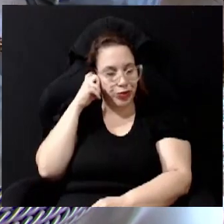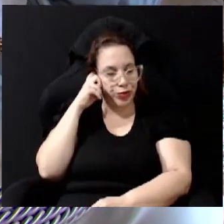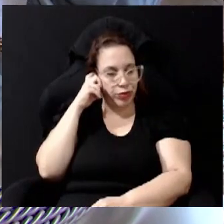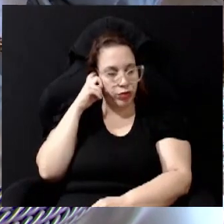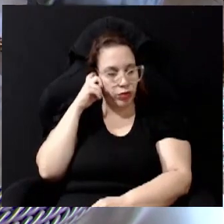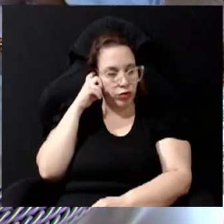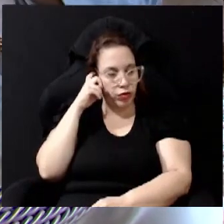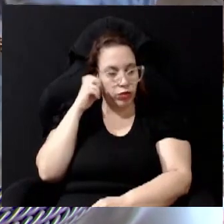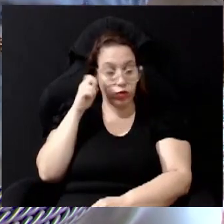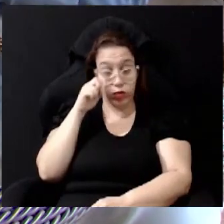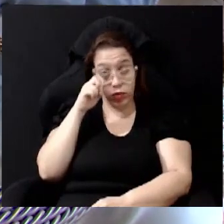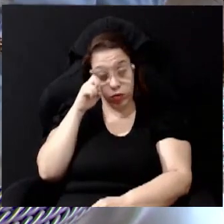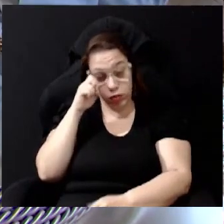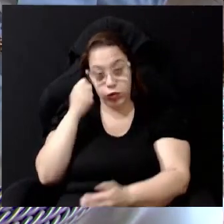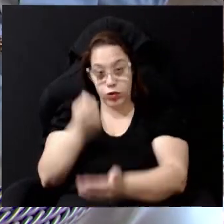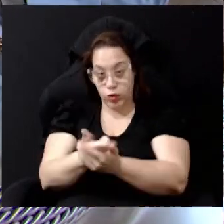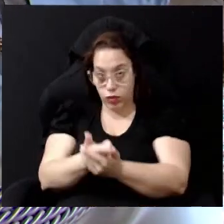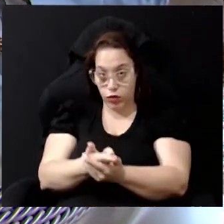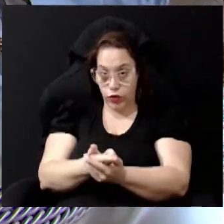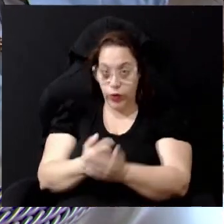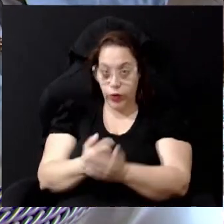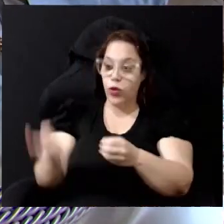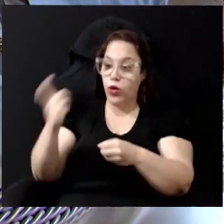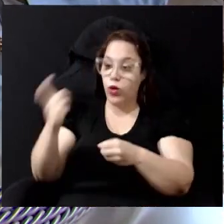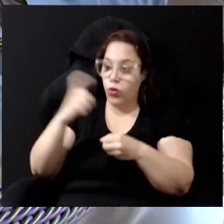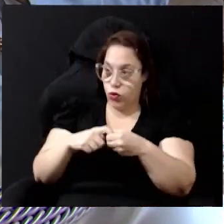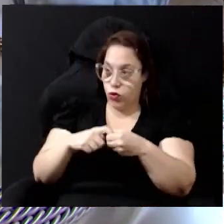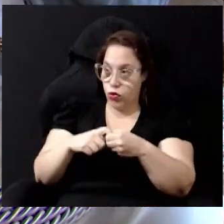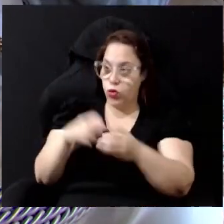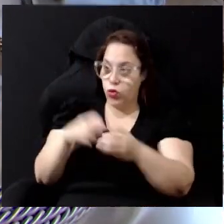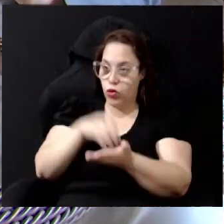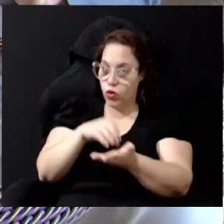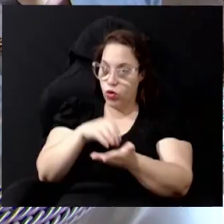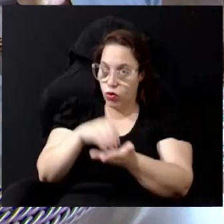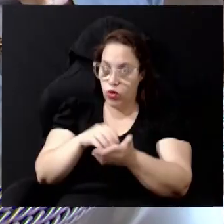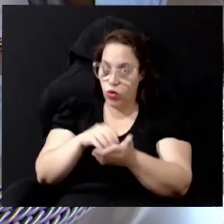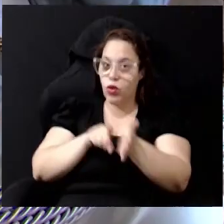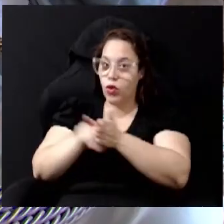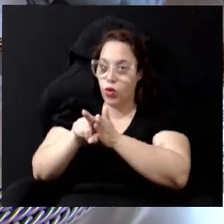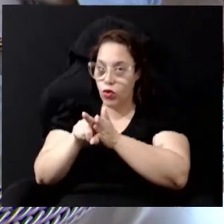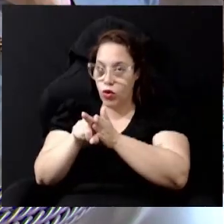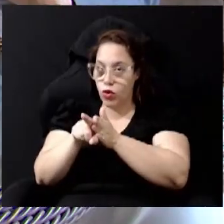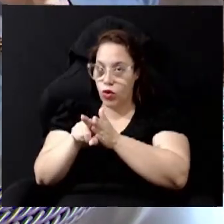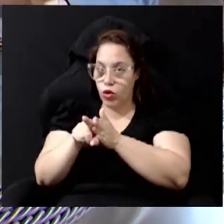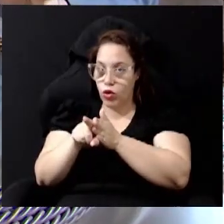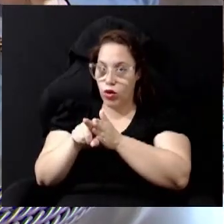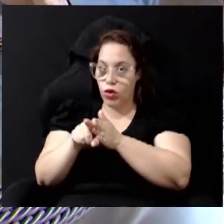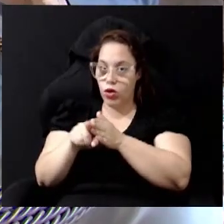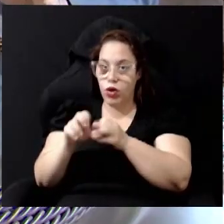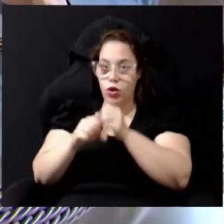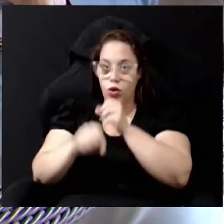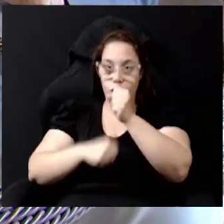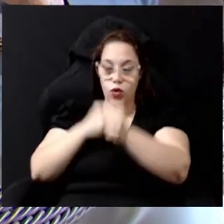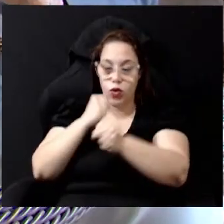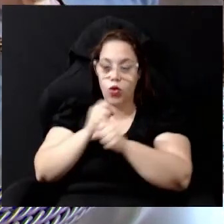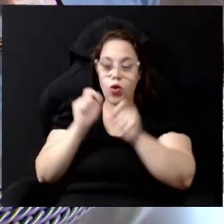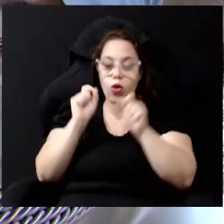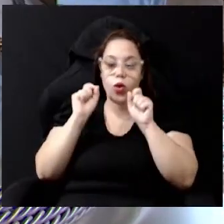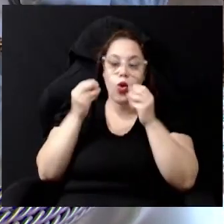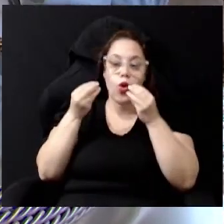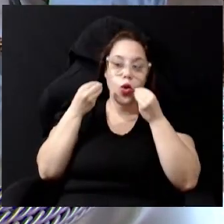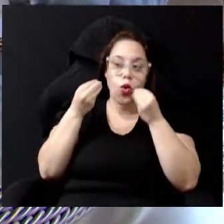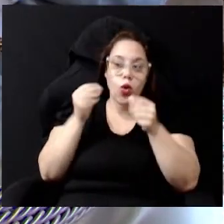gastos. Aí voltando na questão central, que foi a pergunta que você me fez. Estamos começando o ano, e aí, como é que a pessoa vai fazer ao longo do